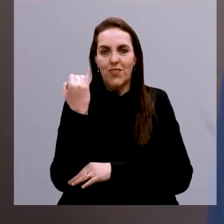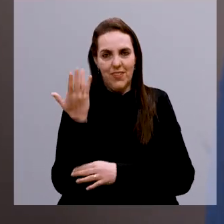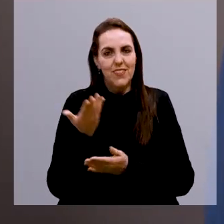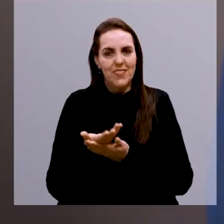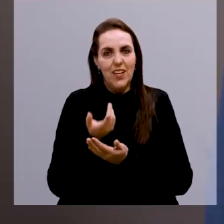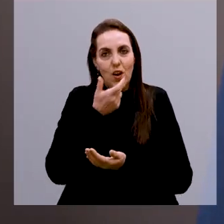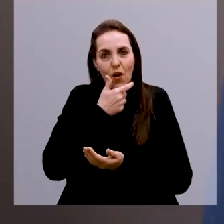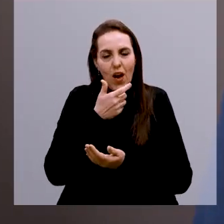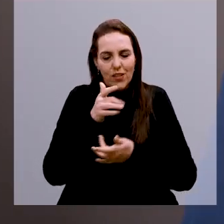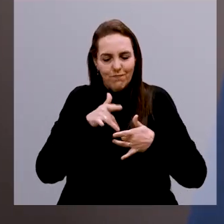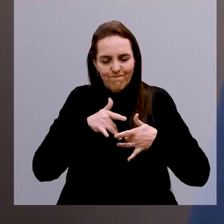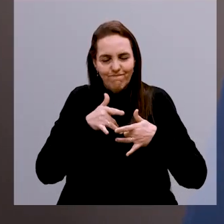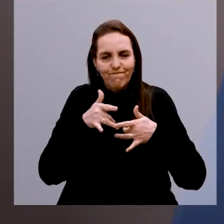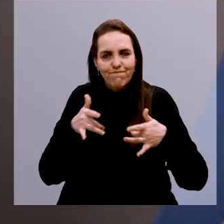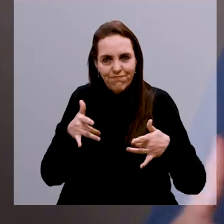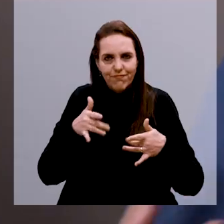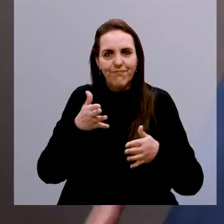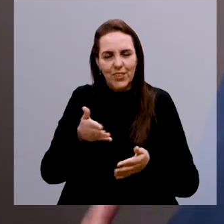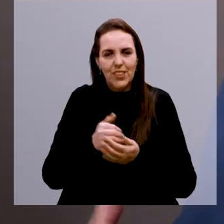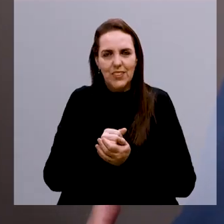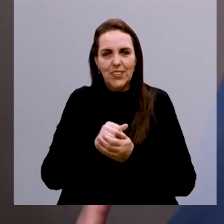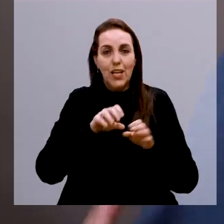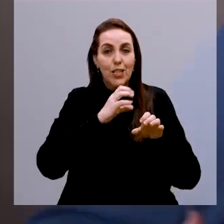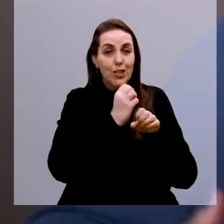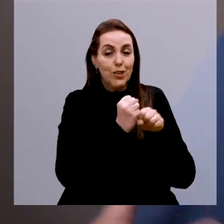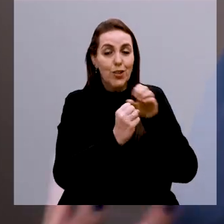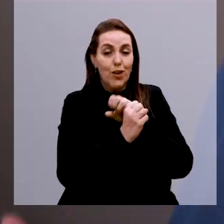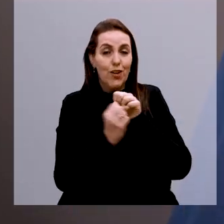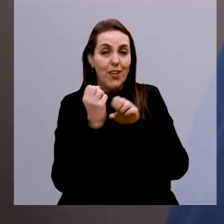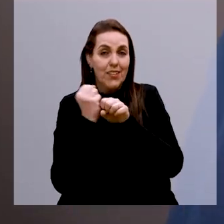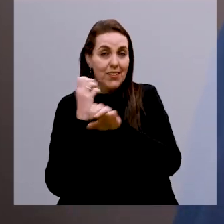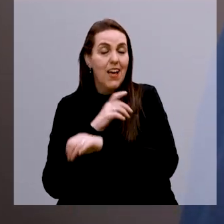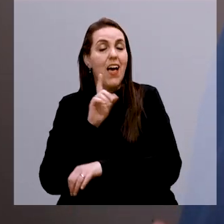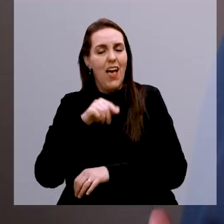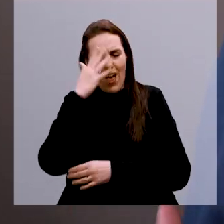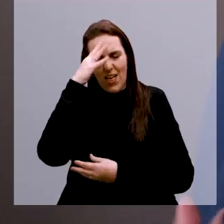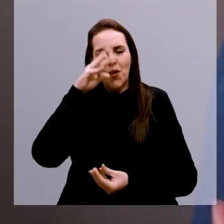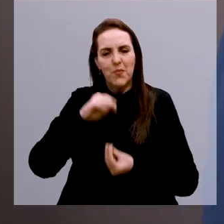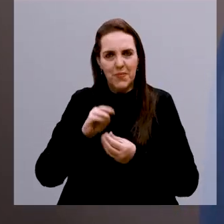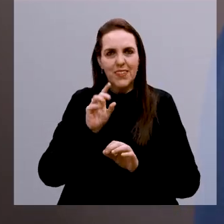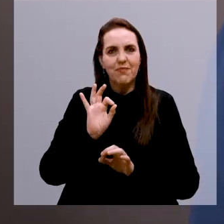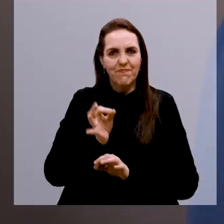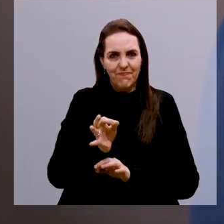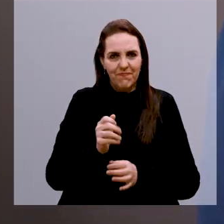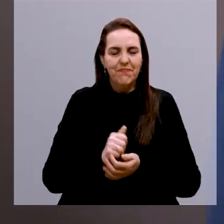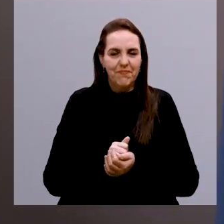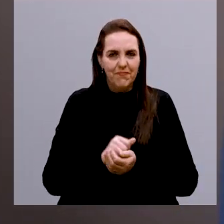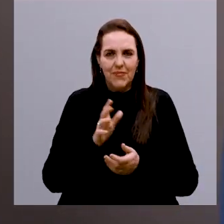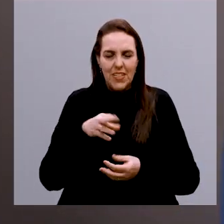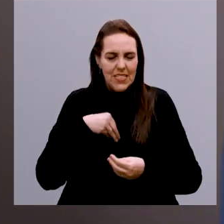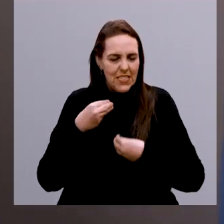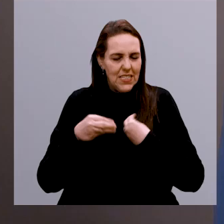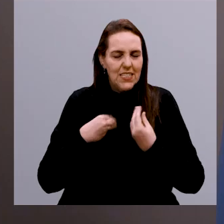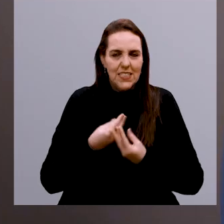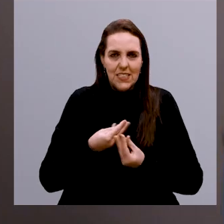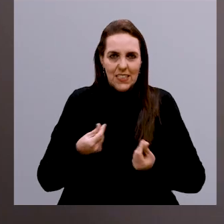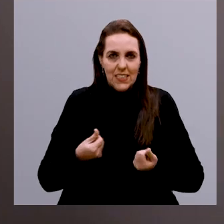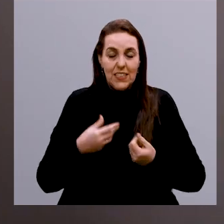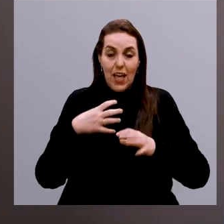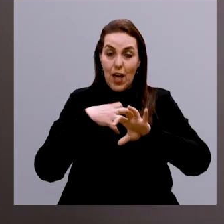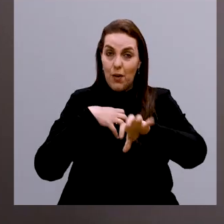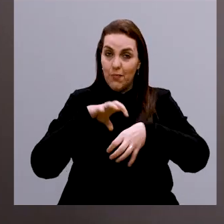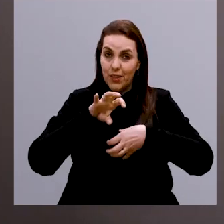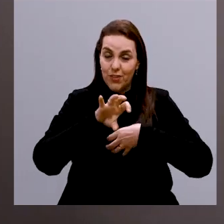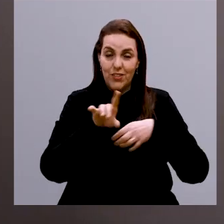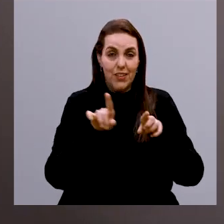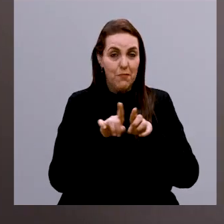importância e eu acho que se solidariza, né? A tal da sororidade, eu acho que ela consegue compreender e se sensibilizar e ter